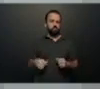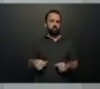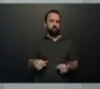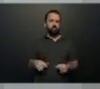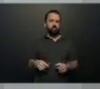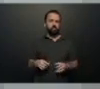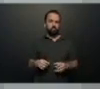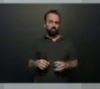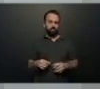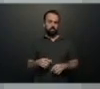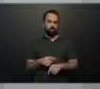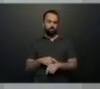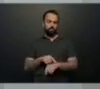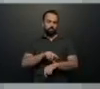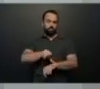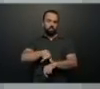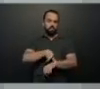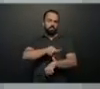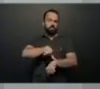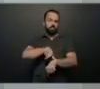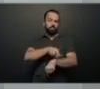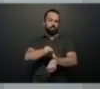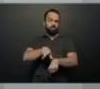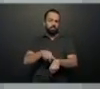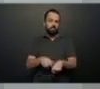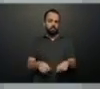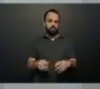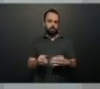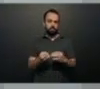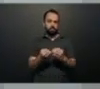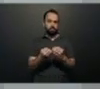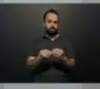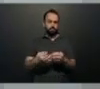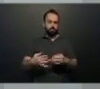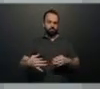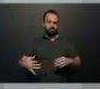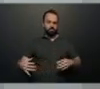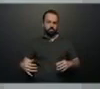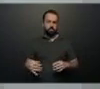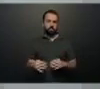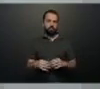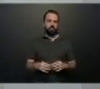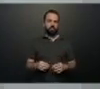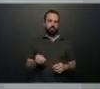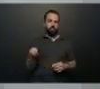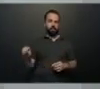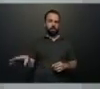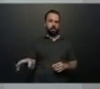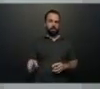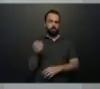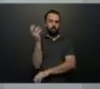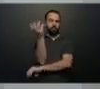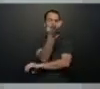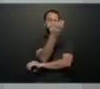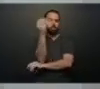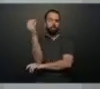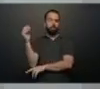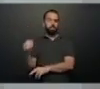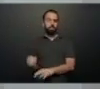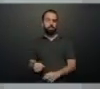de decomposição e, quando descartados no meio ambiente, causam sérios problemas